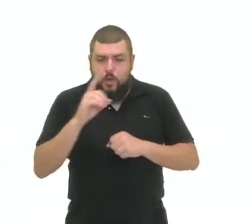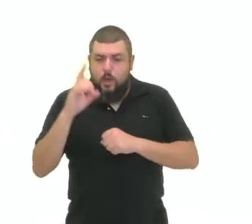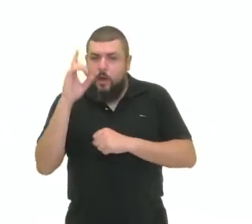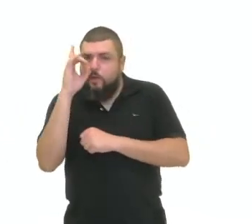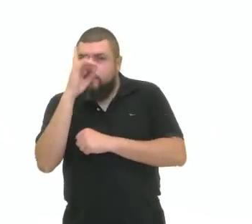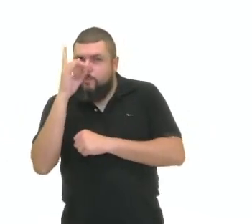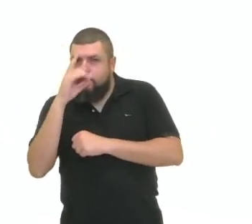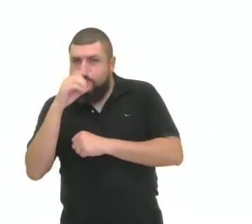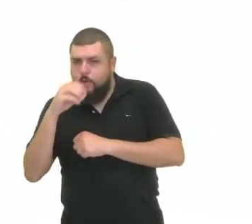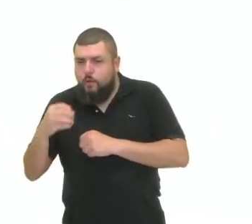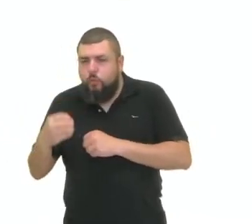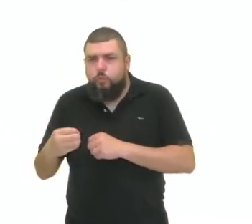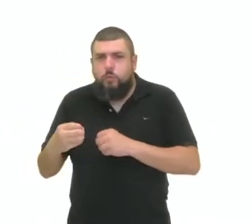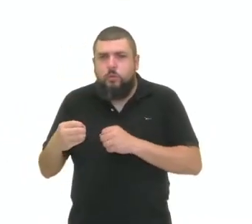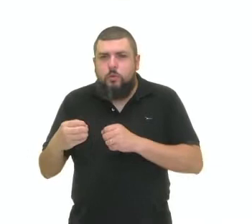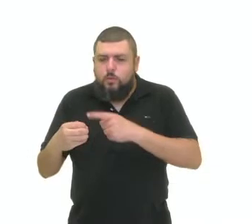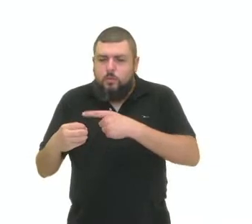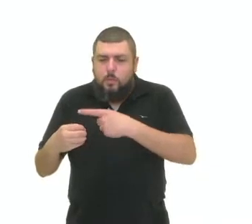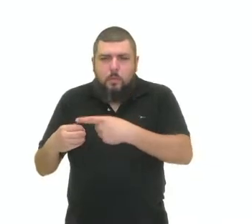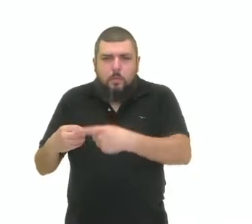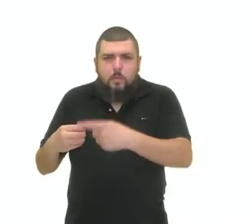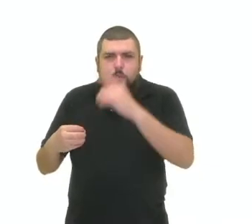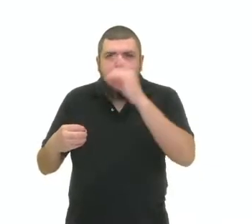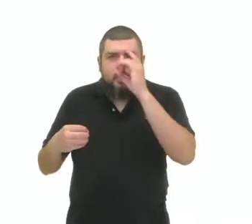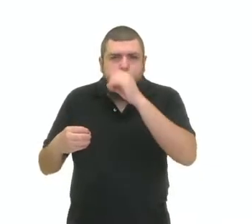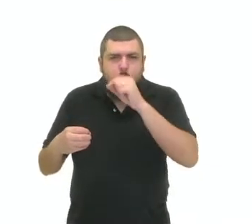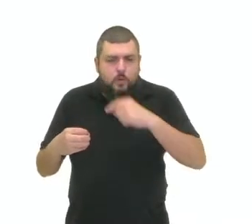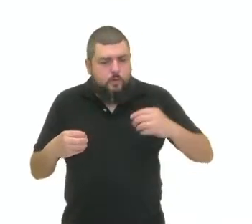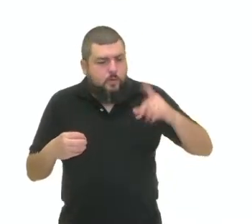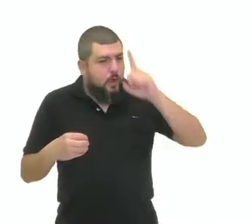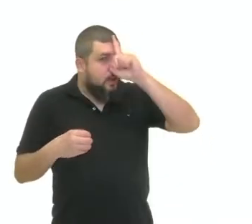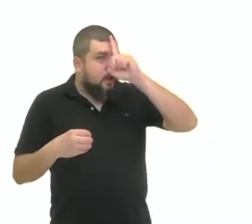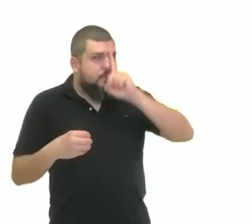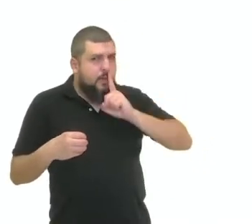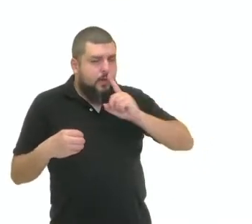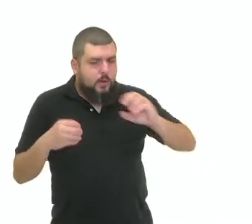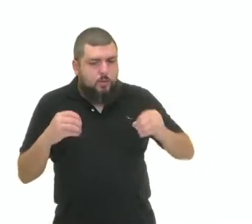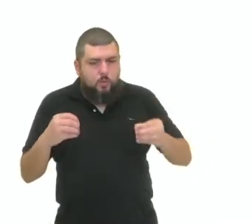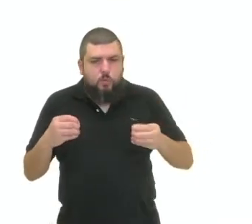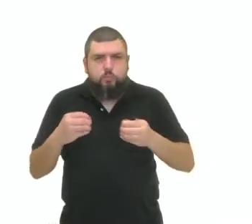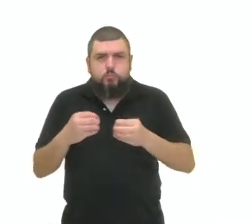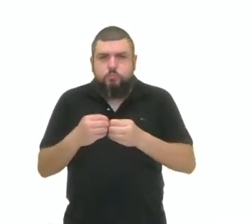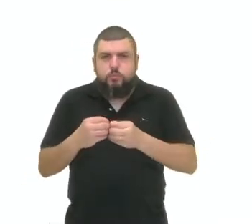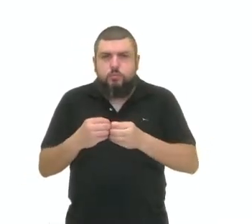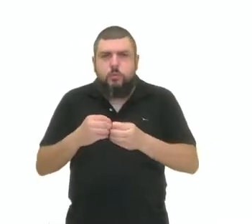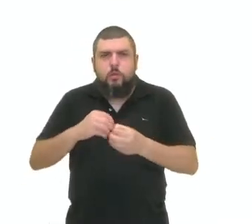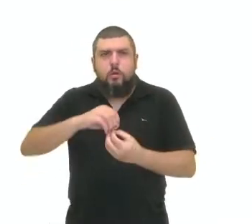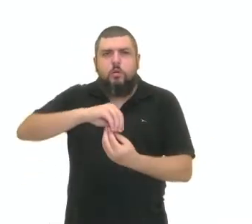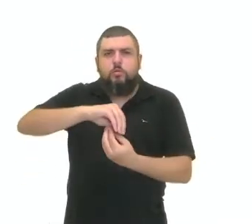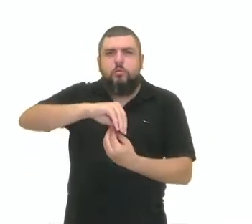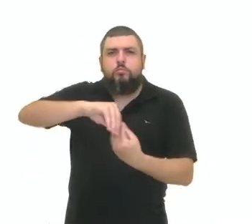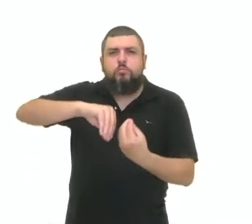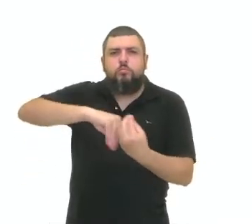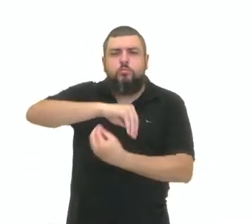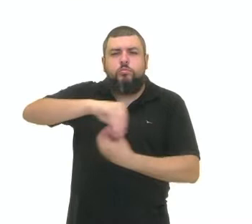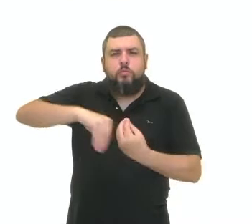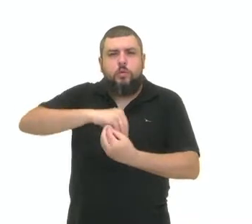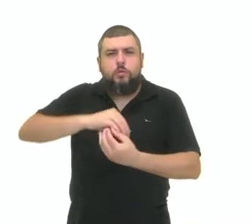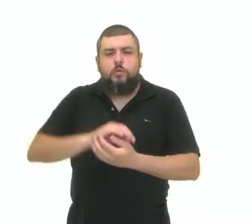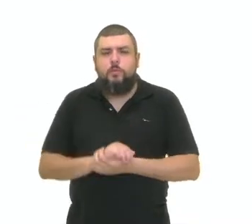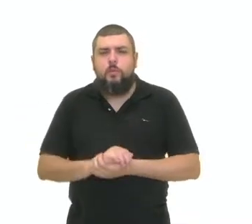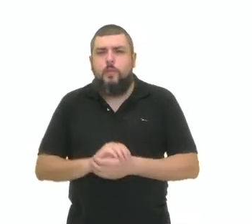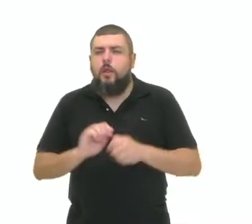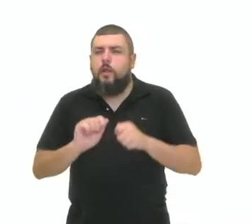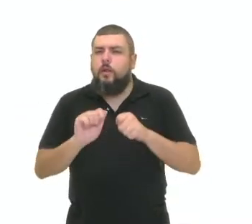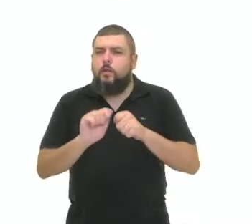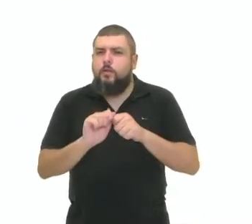verdes que geraram indivíduos verdes, sementes amarelas que geraram indivíduos amarelos, ok? Então, ele fez o